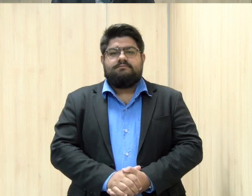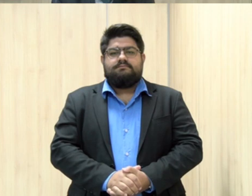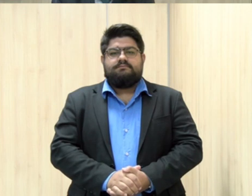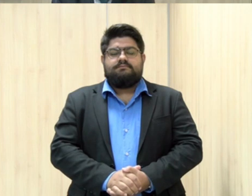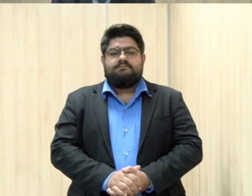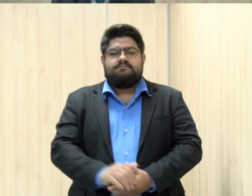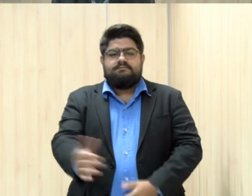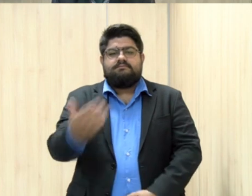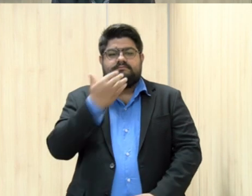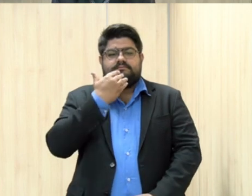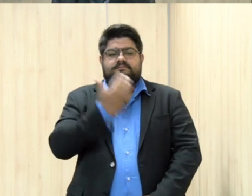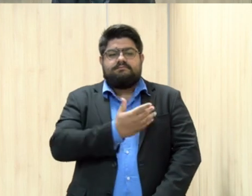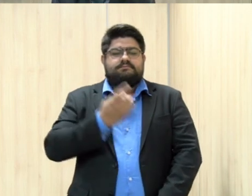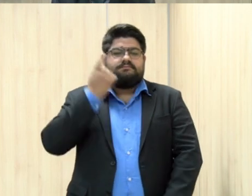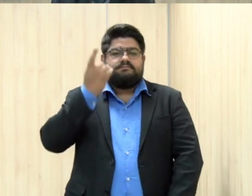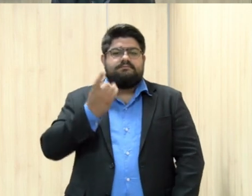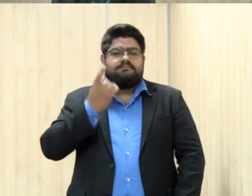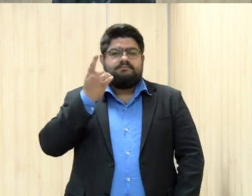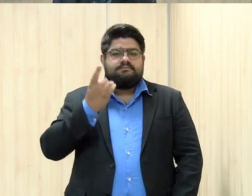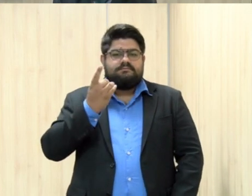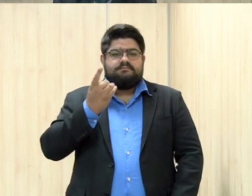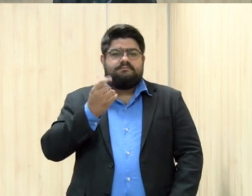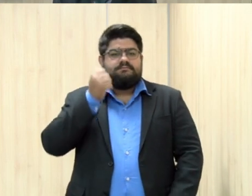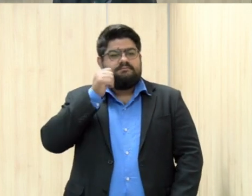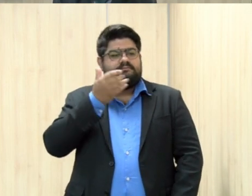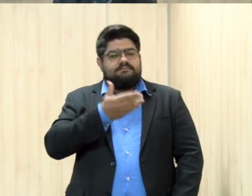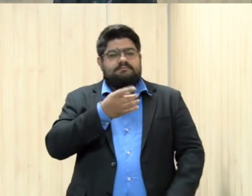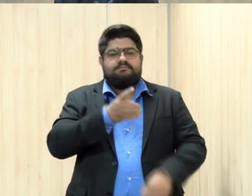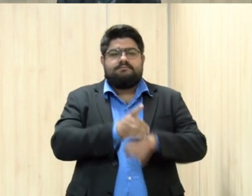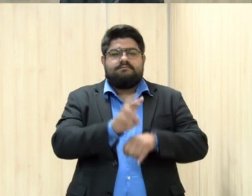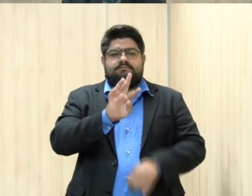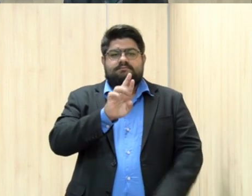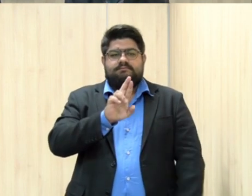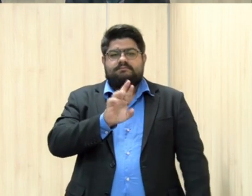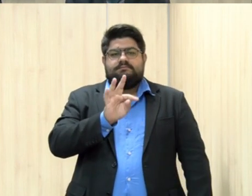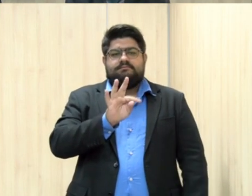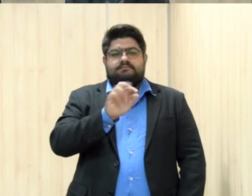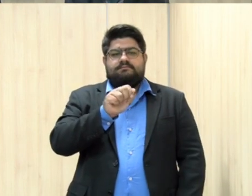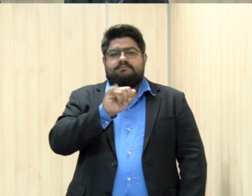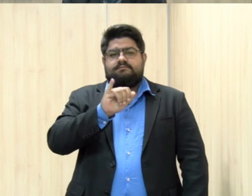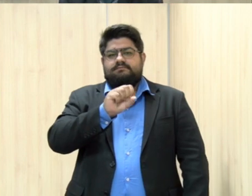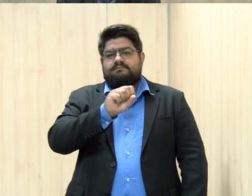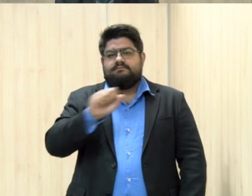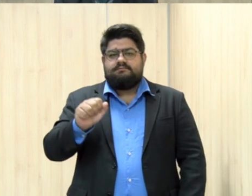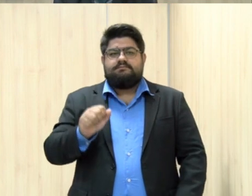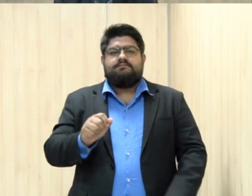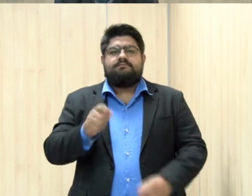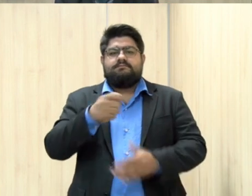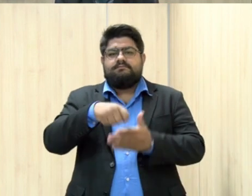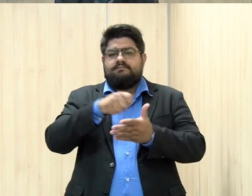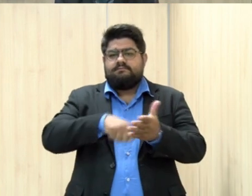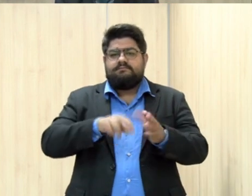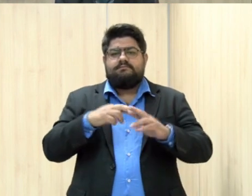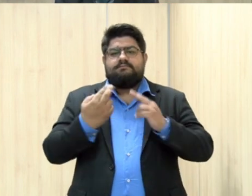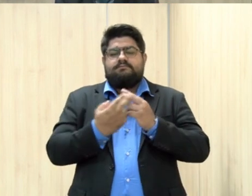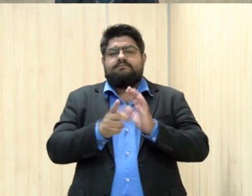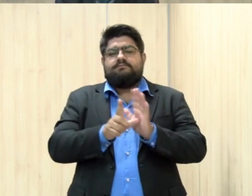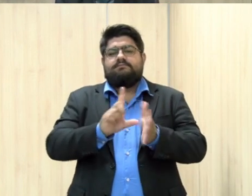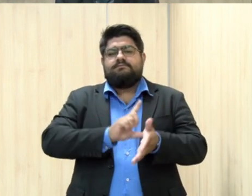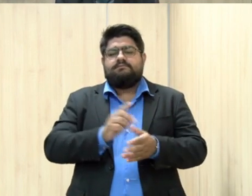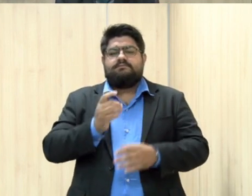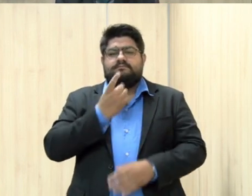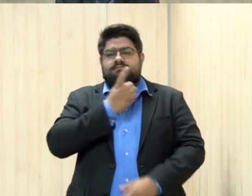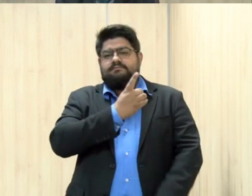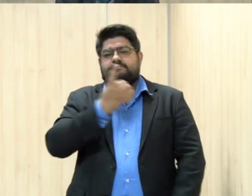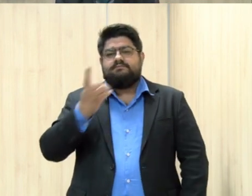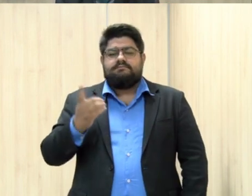peço a senhora deputada Thaíssa para fazer a leitura da ata da reunião anterior Bom dia seu